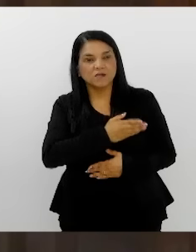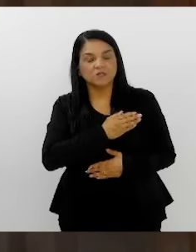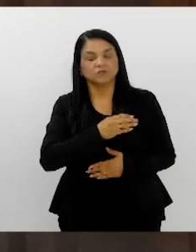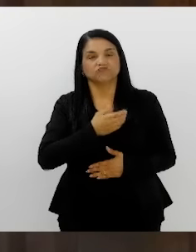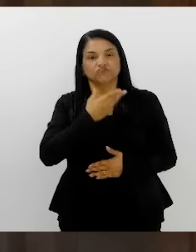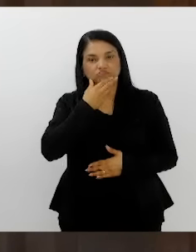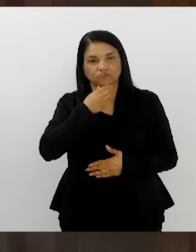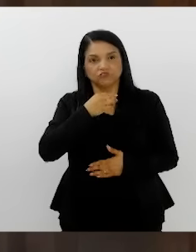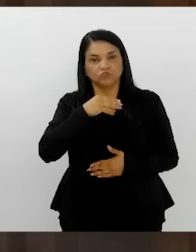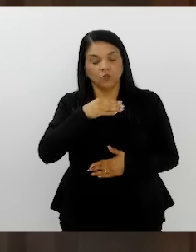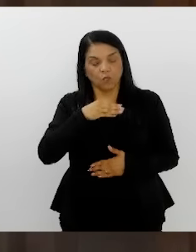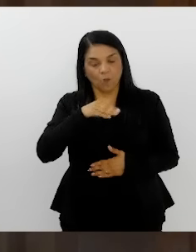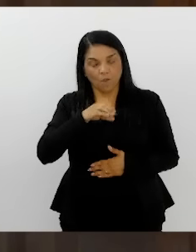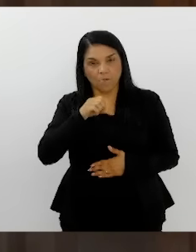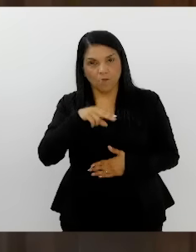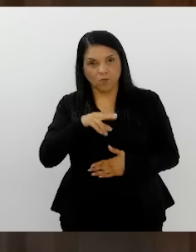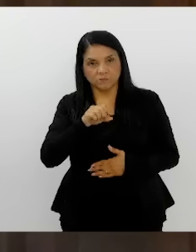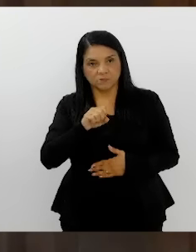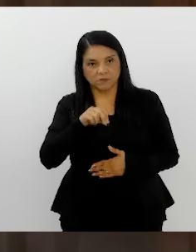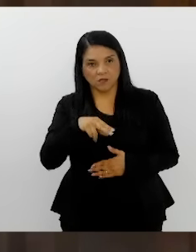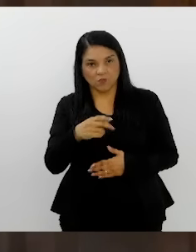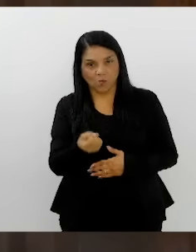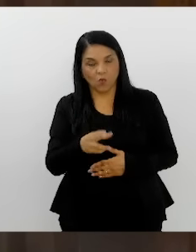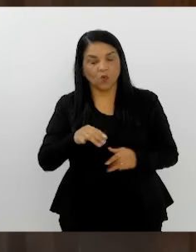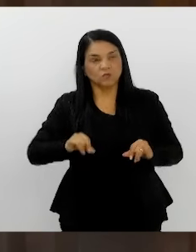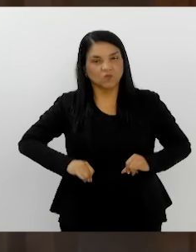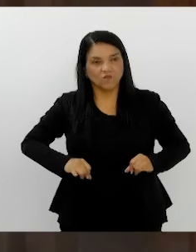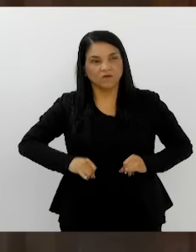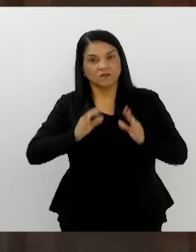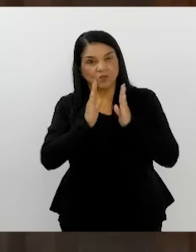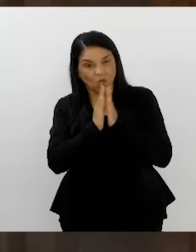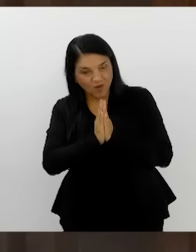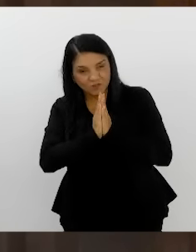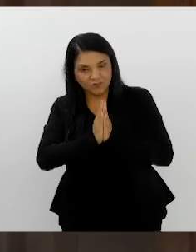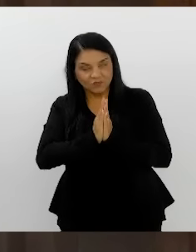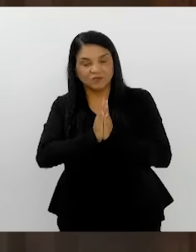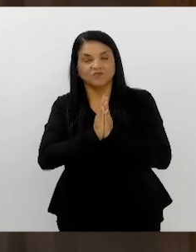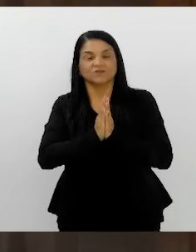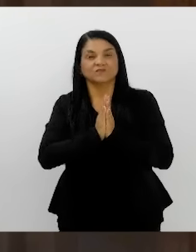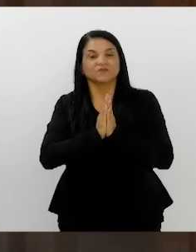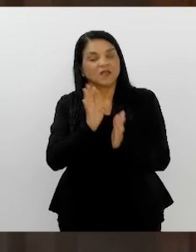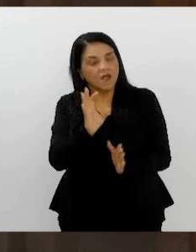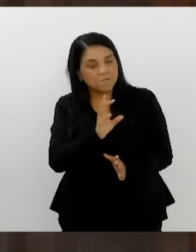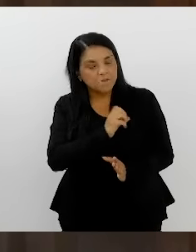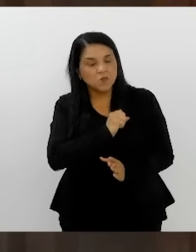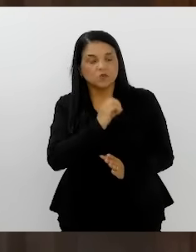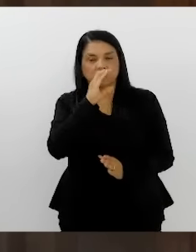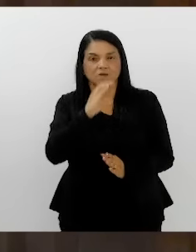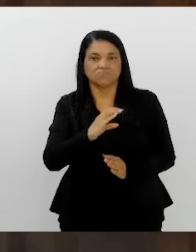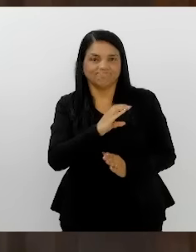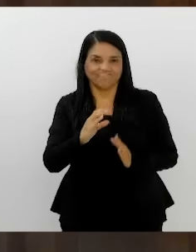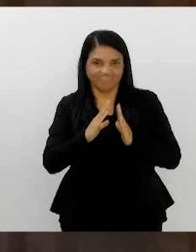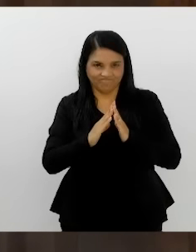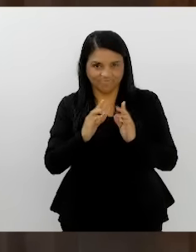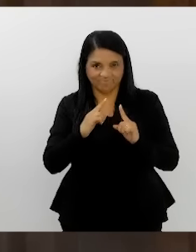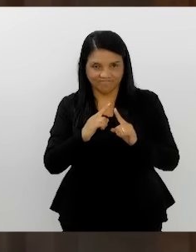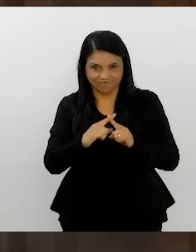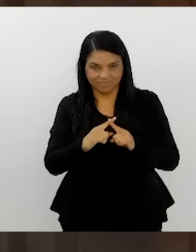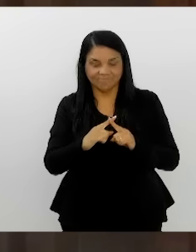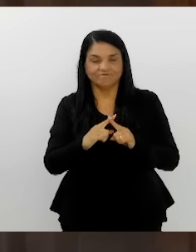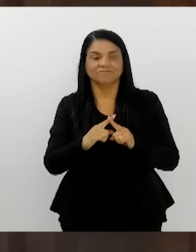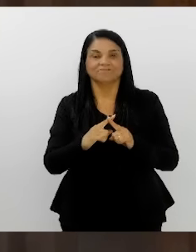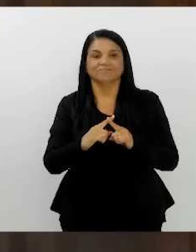a rezar e a sofrer do que a Santa Igreja Católica Apostólica Romana. O grande amor da vida dele é a Santa Igreja Católica